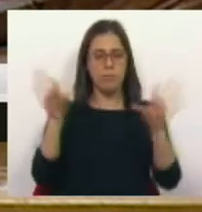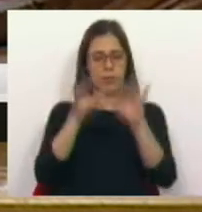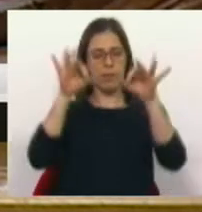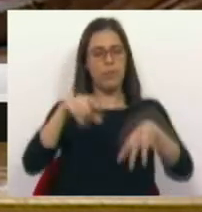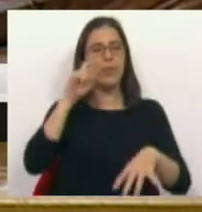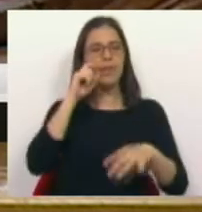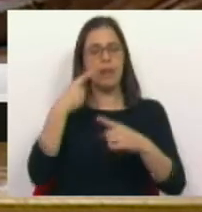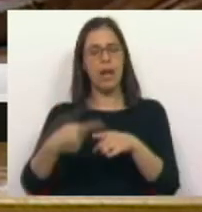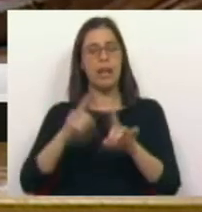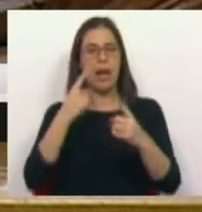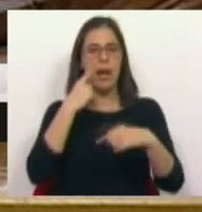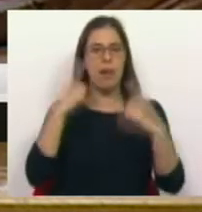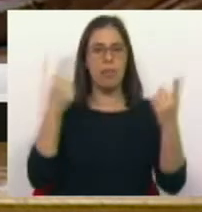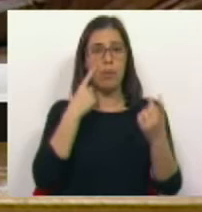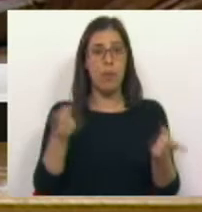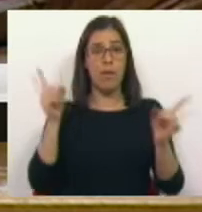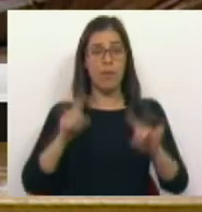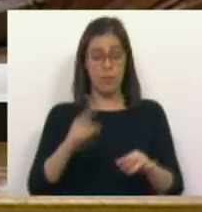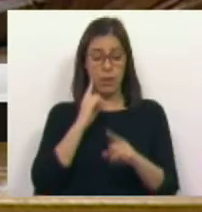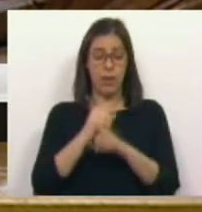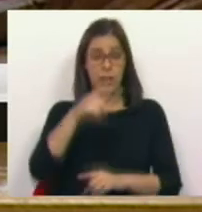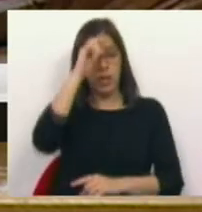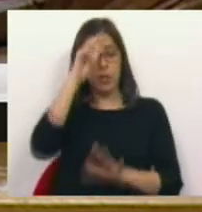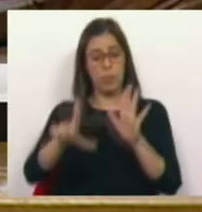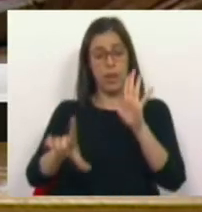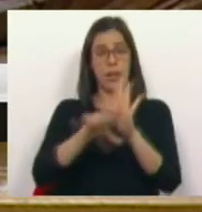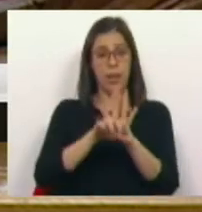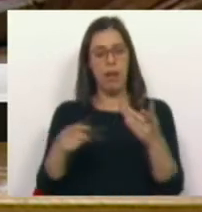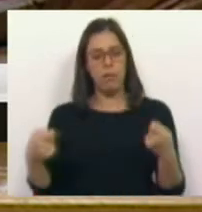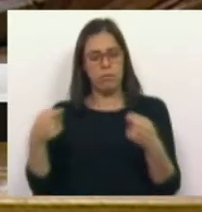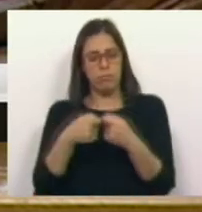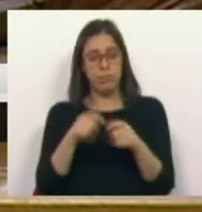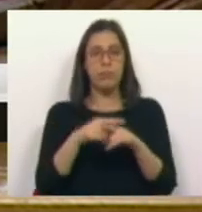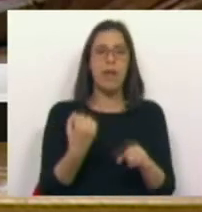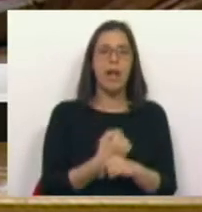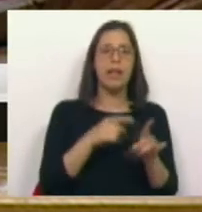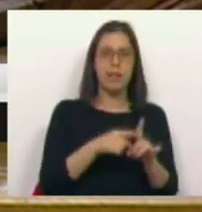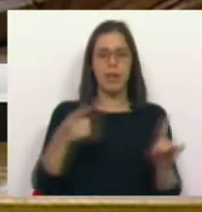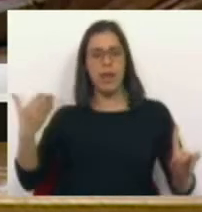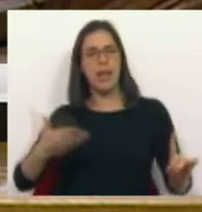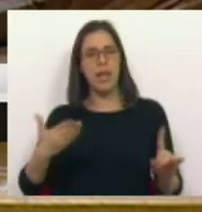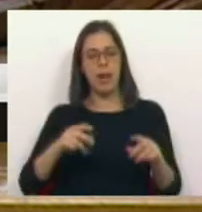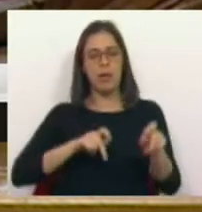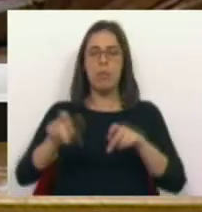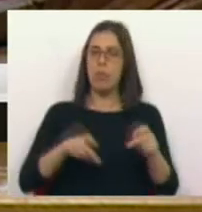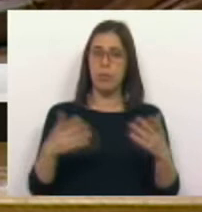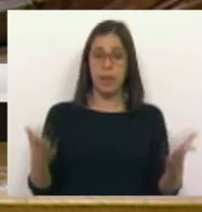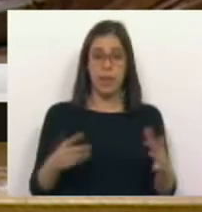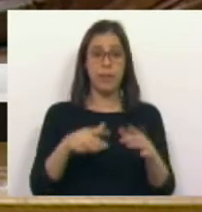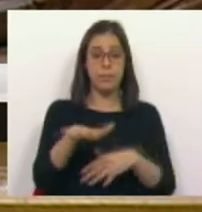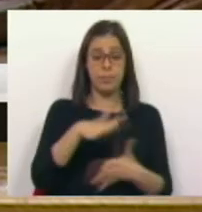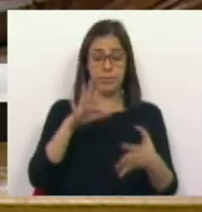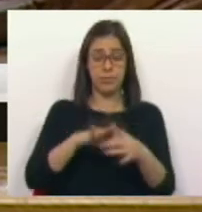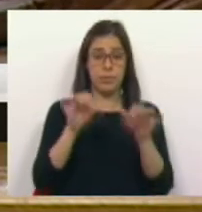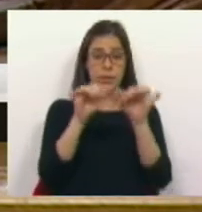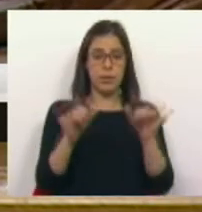defenda o interesse público, reponha o respeito pela lei e compatibilize estas atividades com o direito à mobilidade no